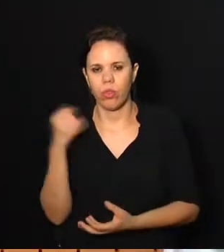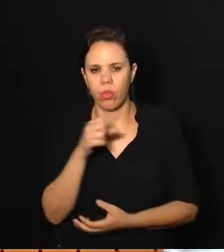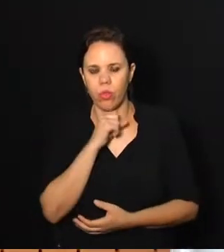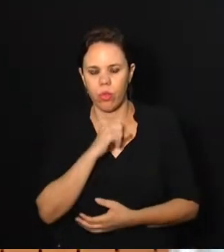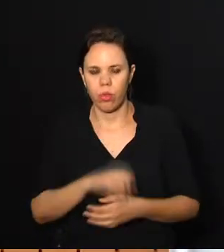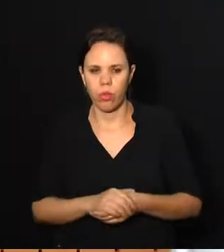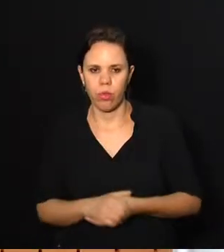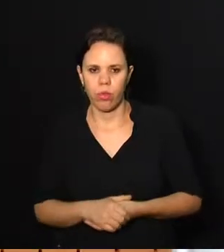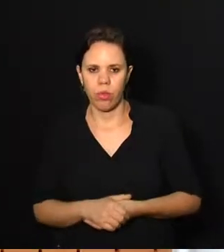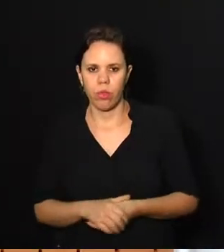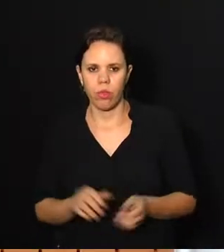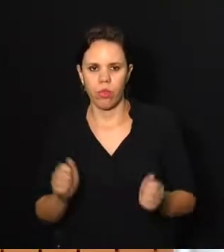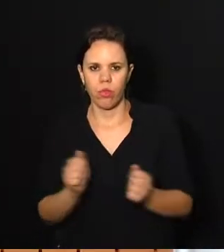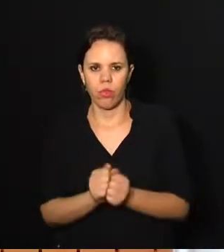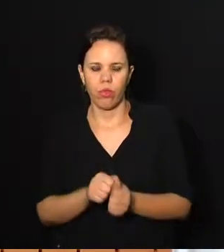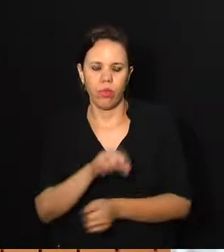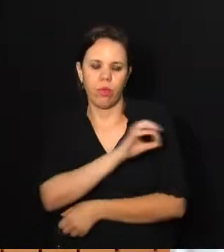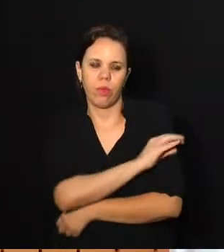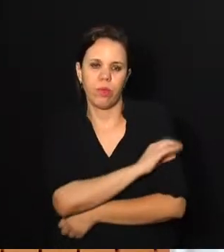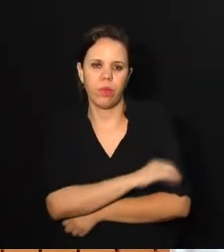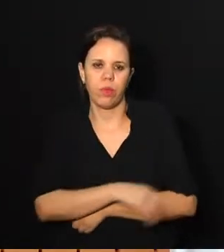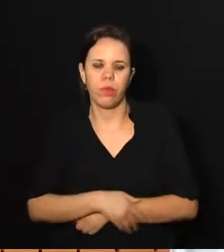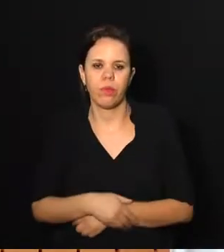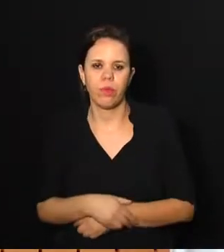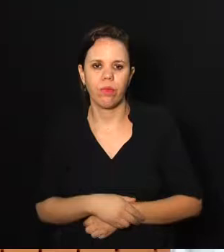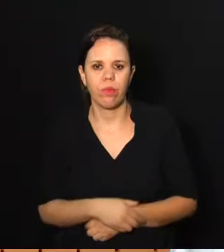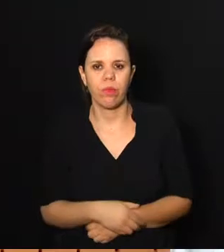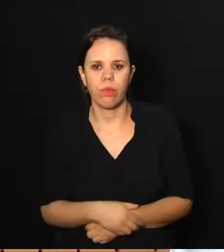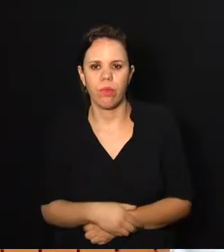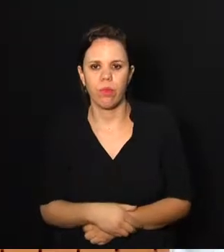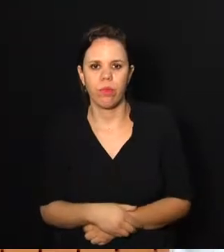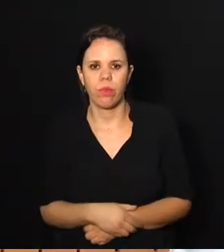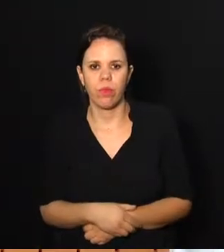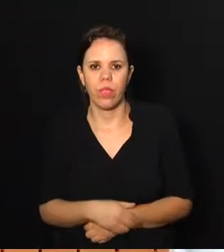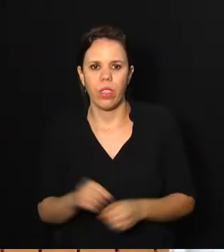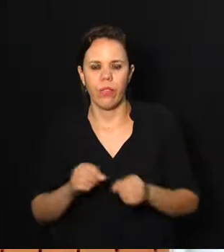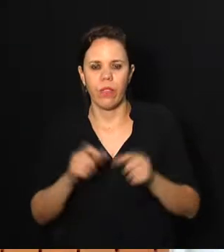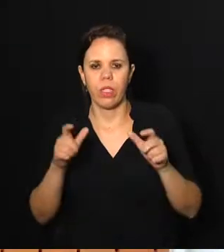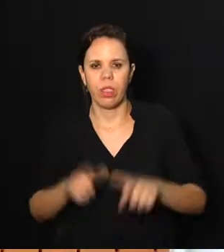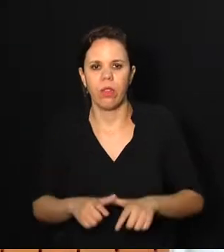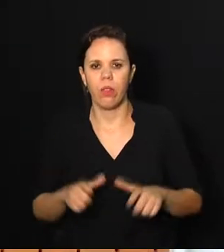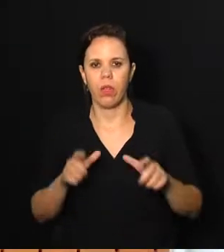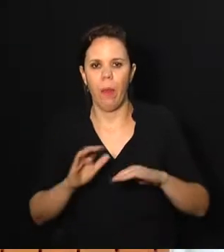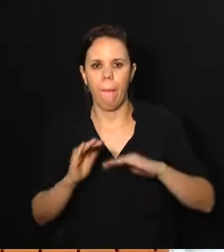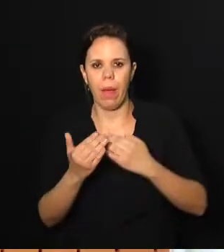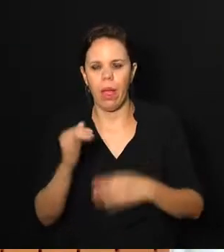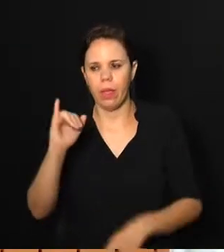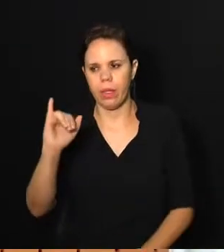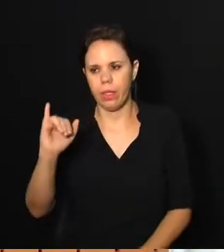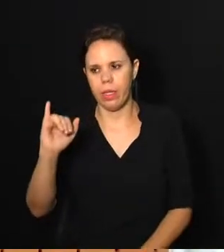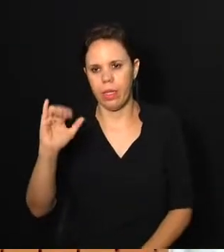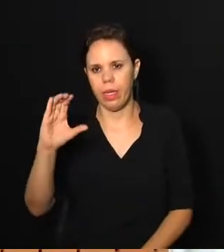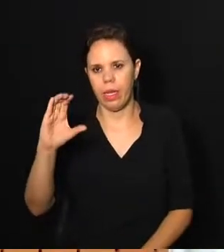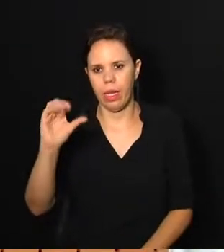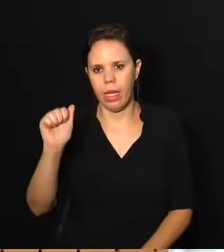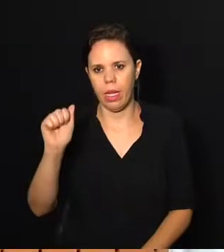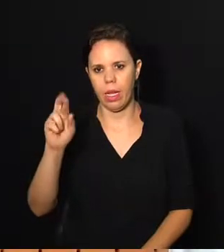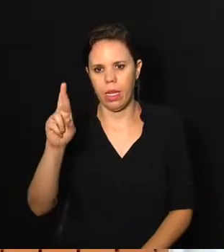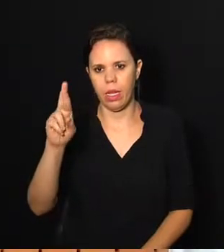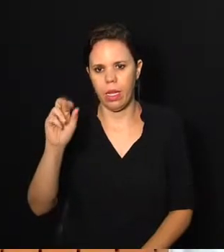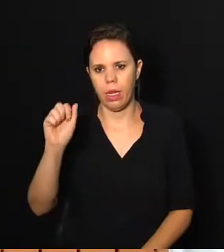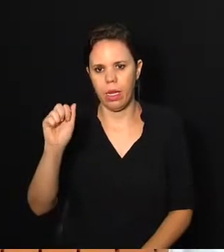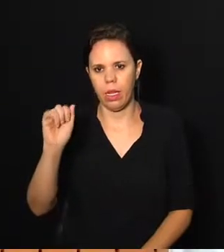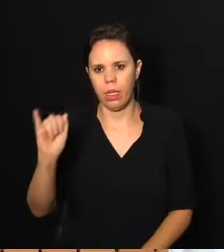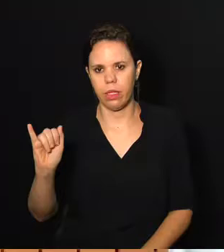aqui, juntamente com a Prefeitura, e vai ser no Jardim Icaraí. Eu acredito que a Prefeitura nos